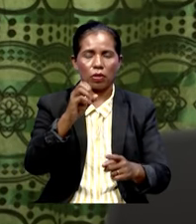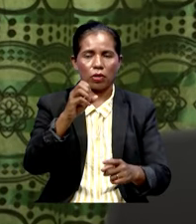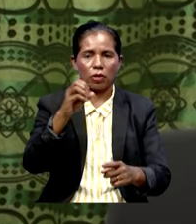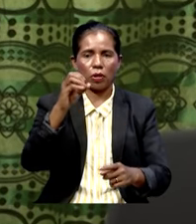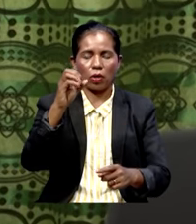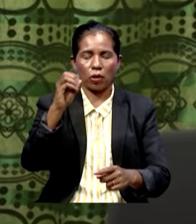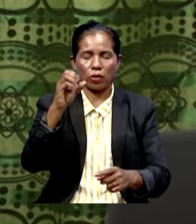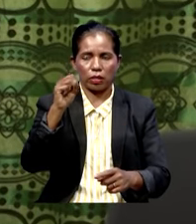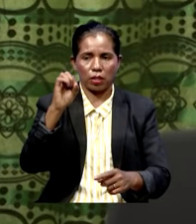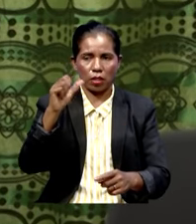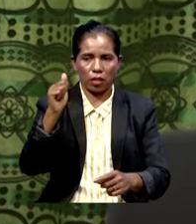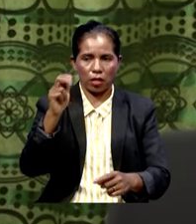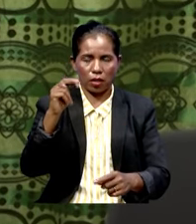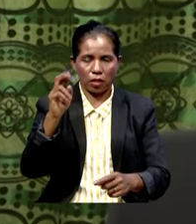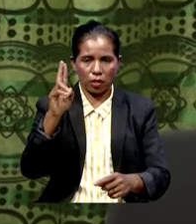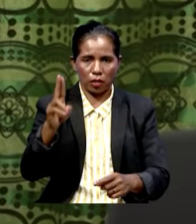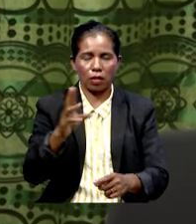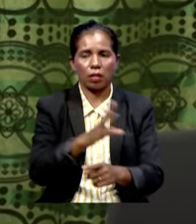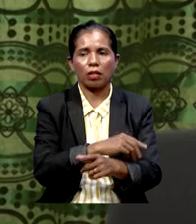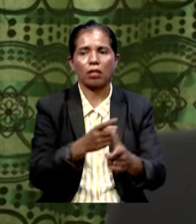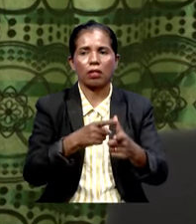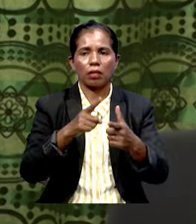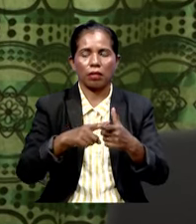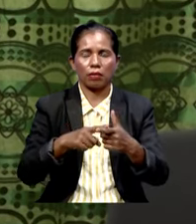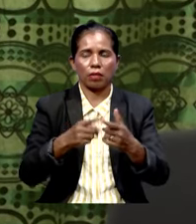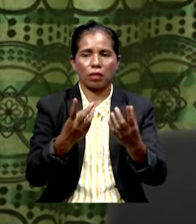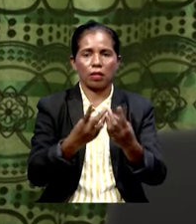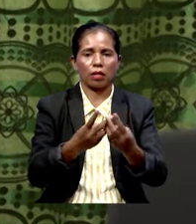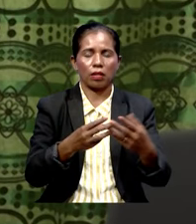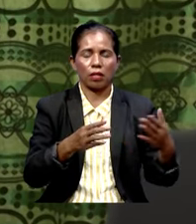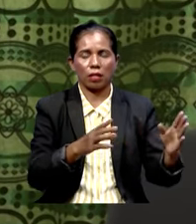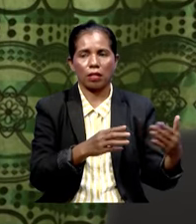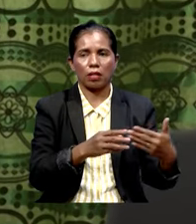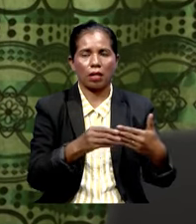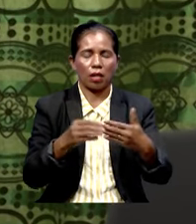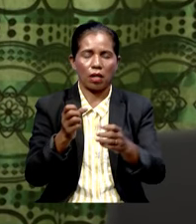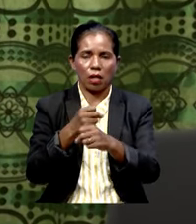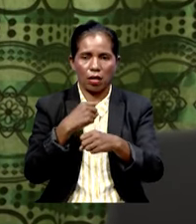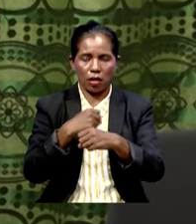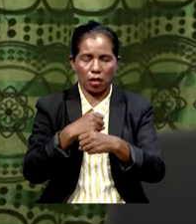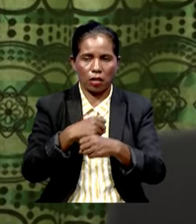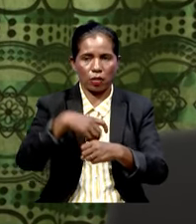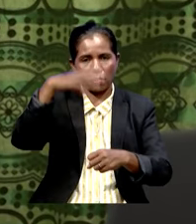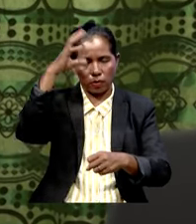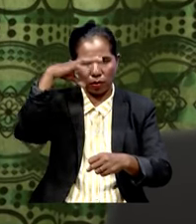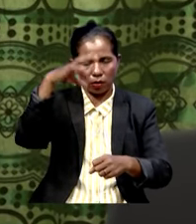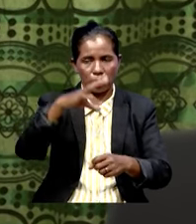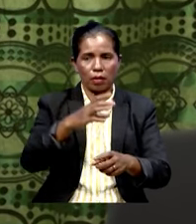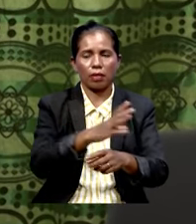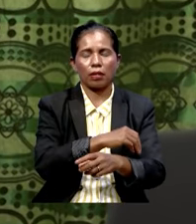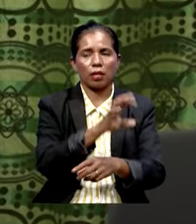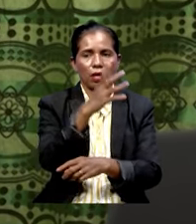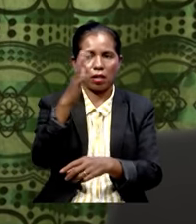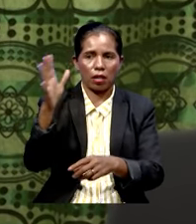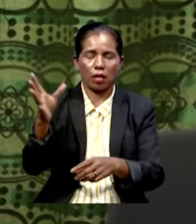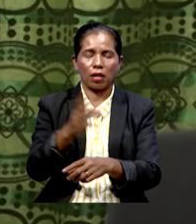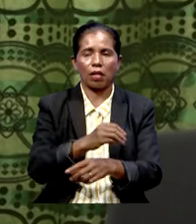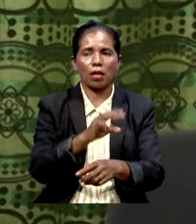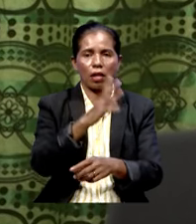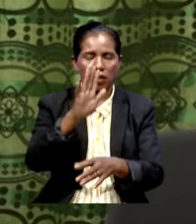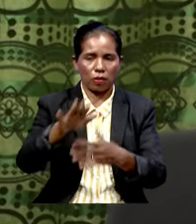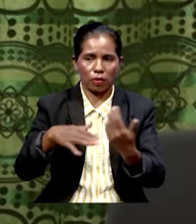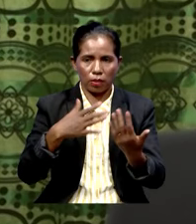e depois ikus forma udang beng entao pel ailarang cobertura ailarang